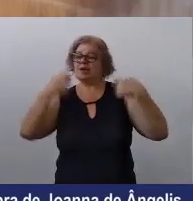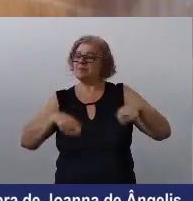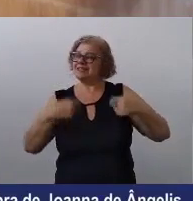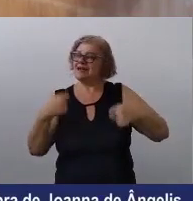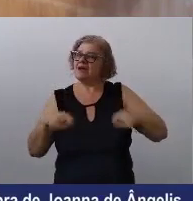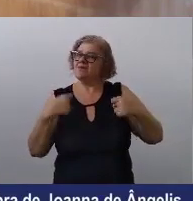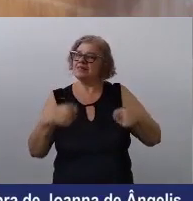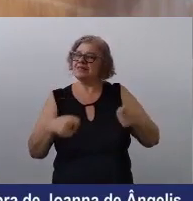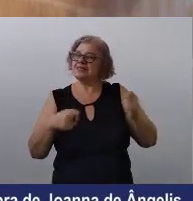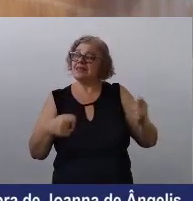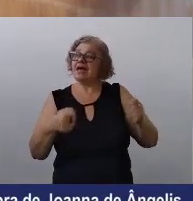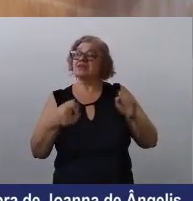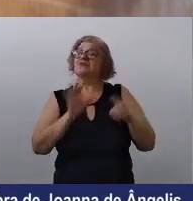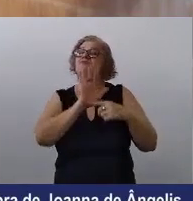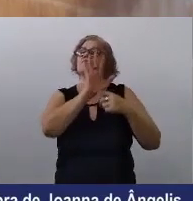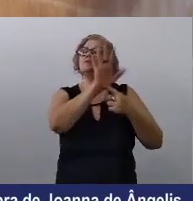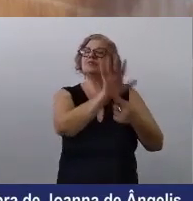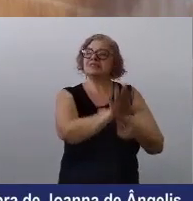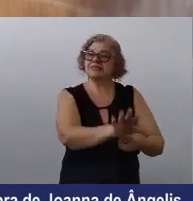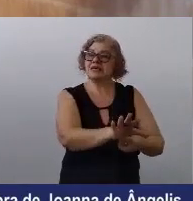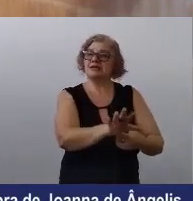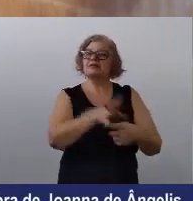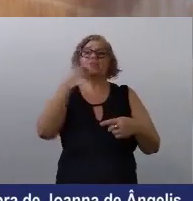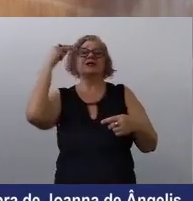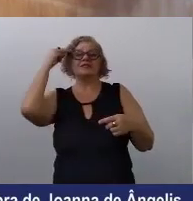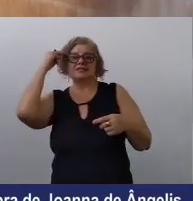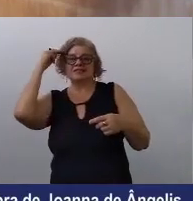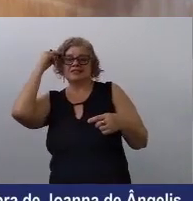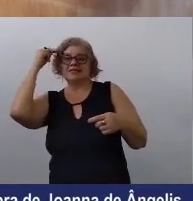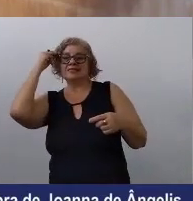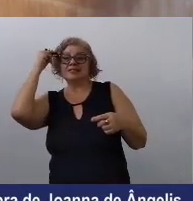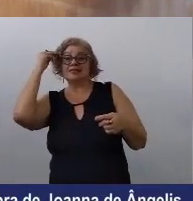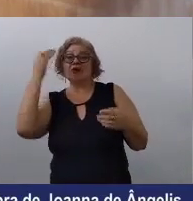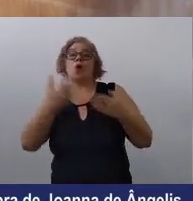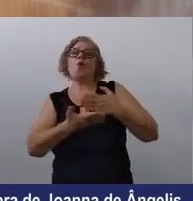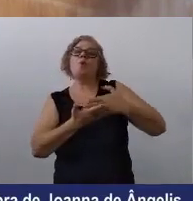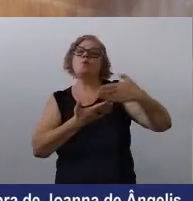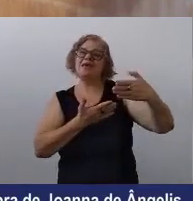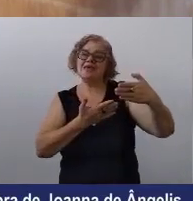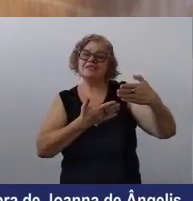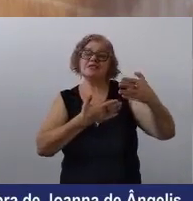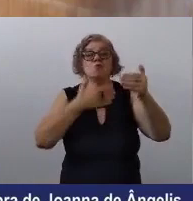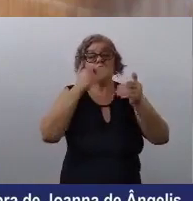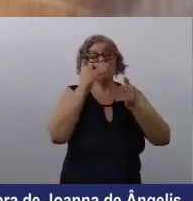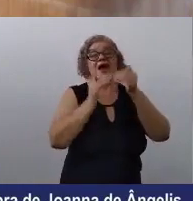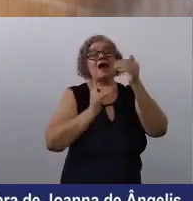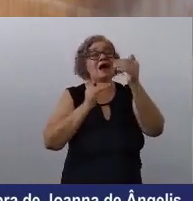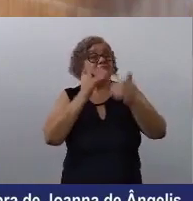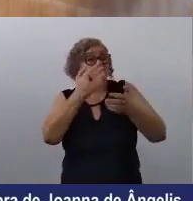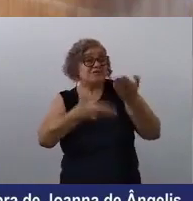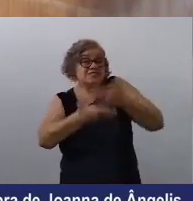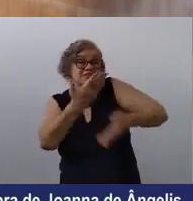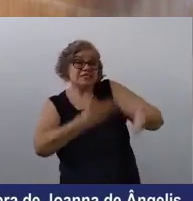cognitiva, manifestando o princípio da inteligência que possuem, começam a interagir com a lei,